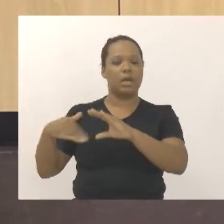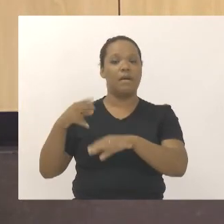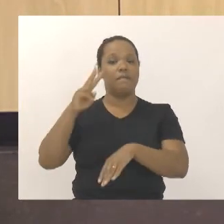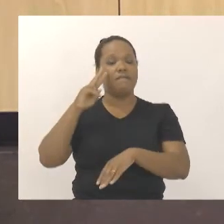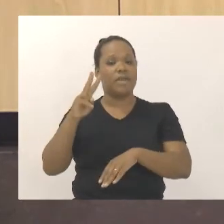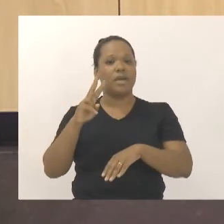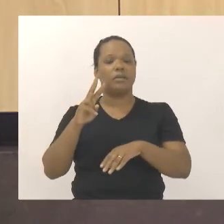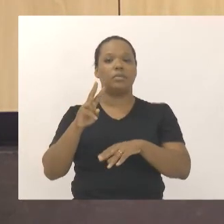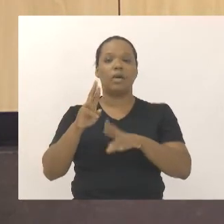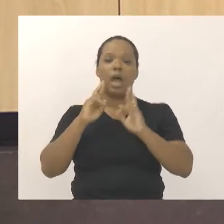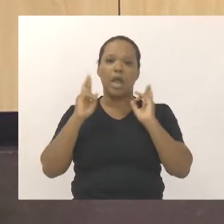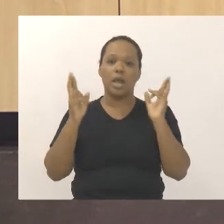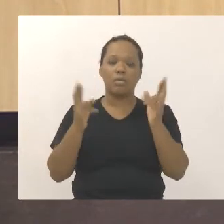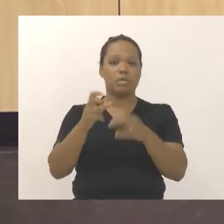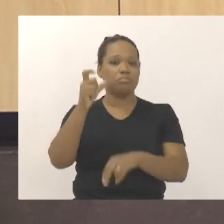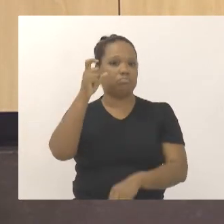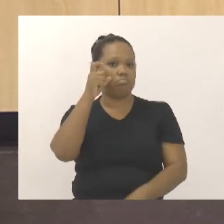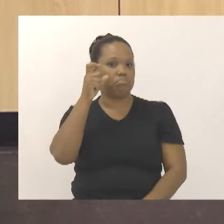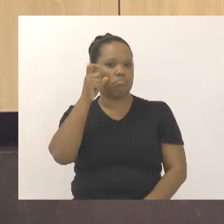essa sessão,